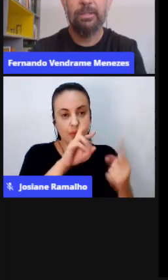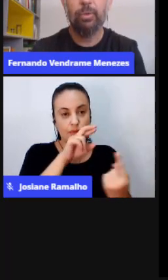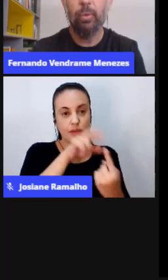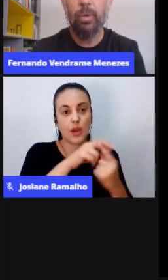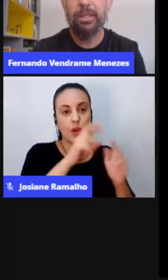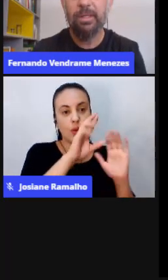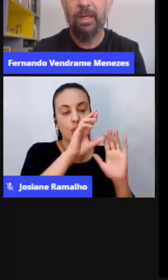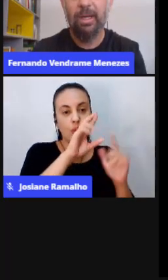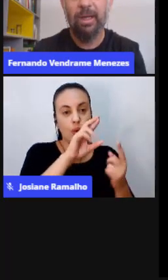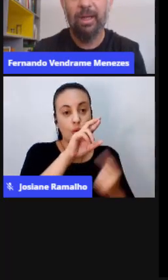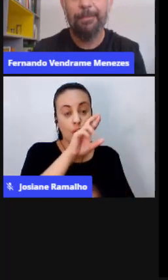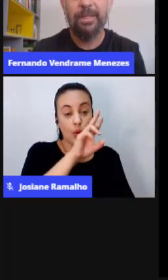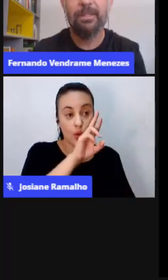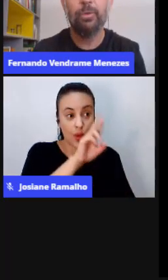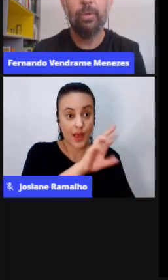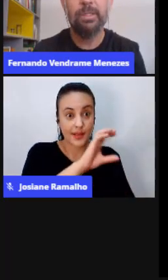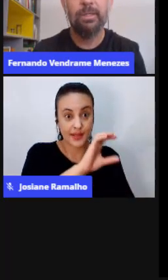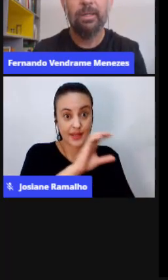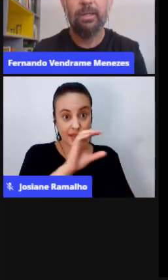tem essas duas